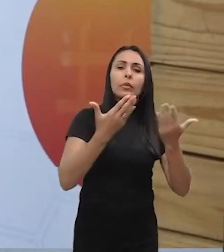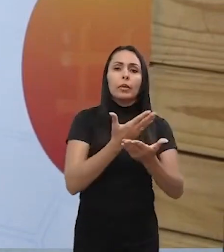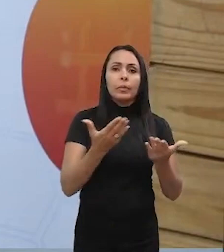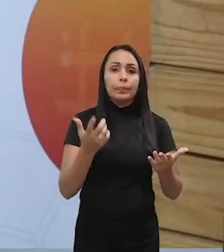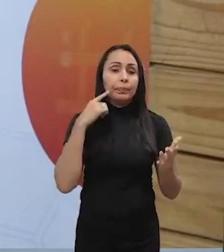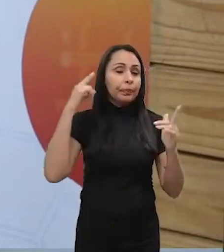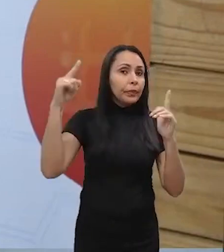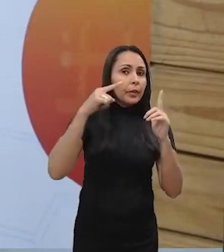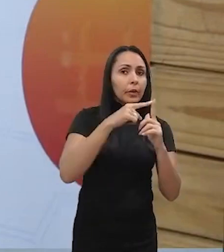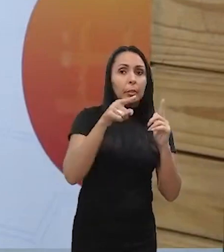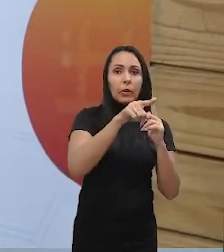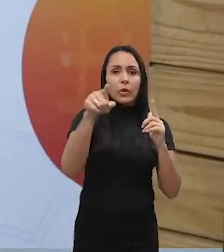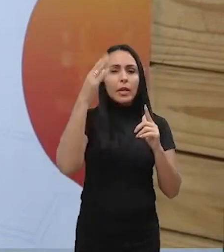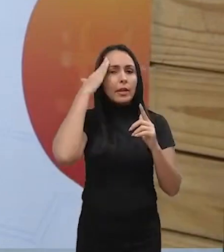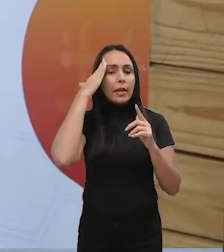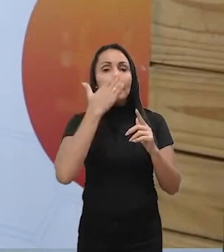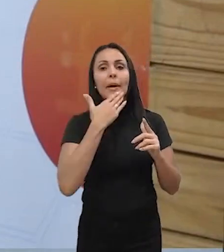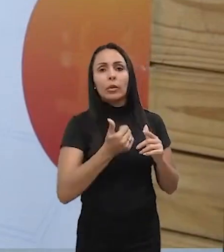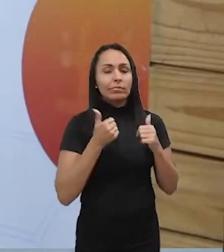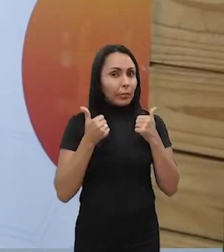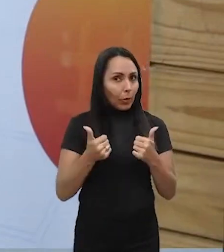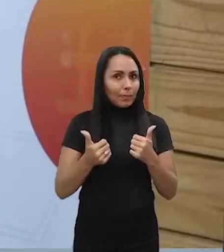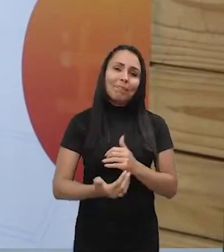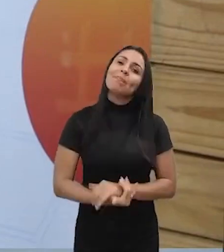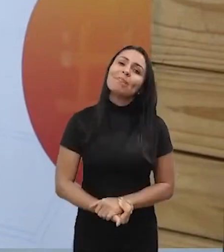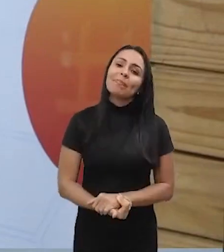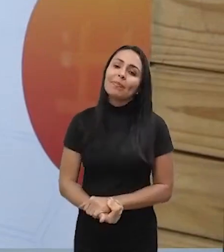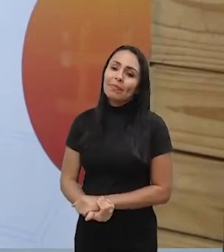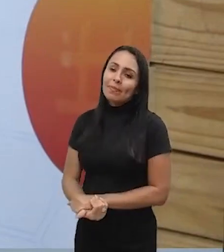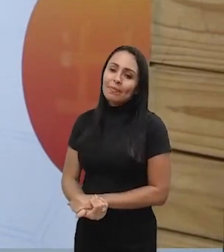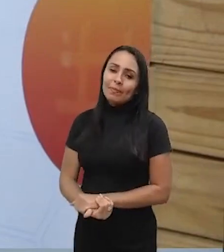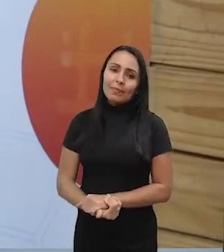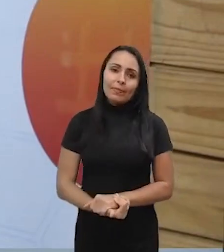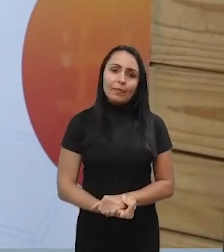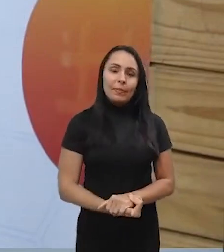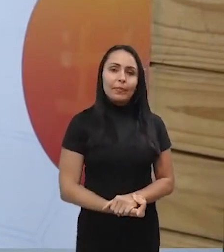e objetiva, para vocês entenderem melhor, tá bom?